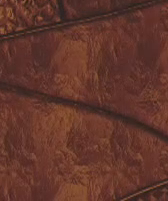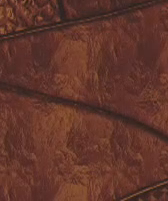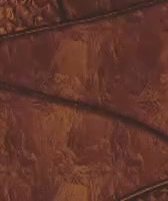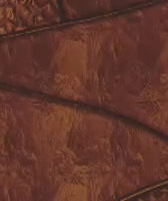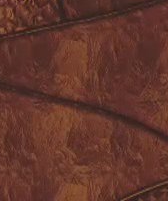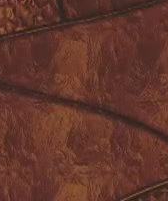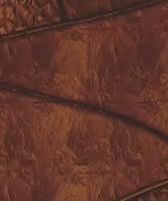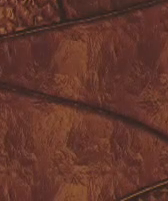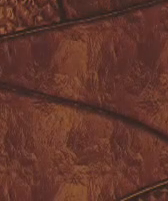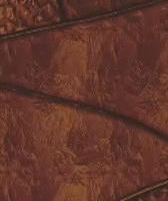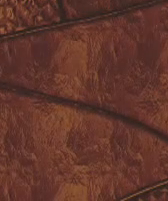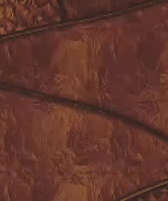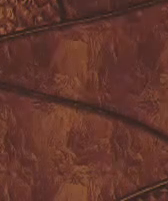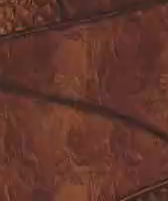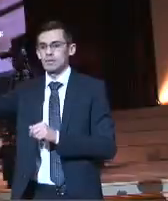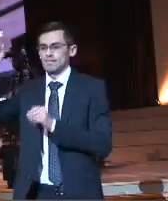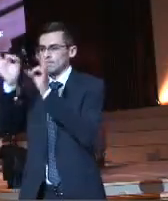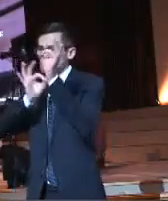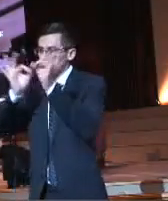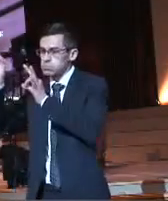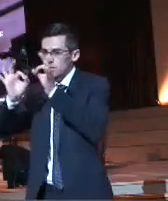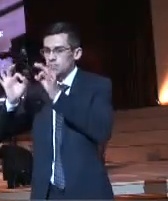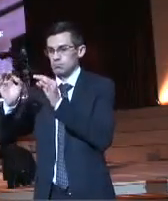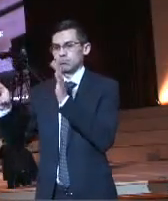Ele chamou de acordo com o seu plano.